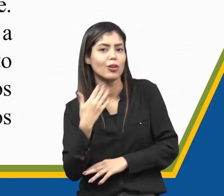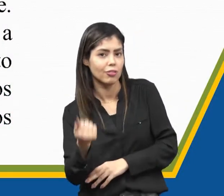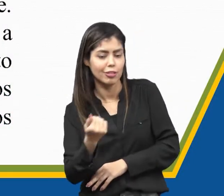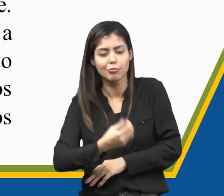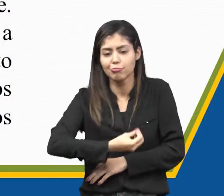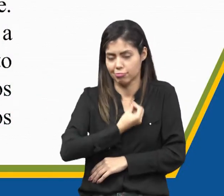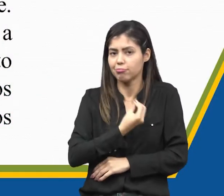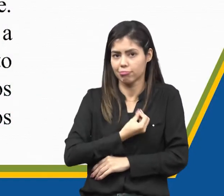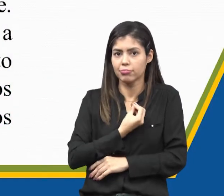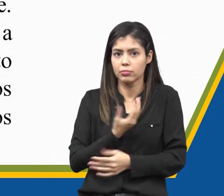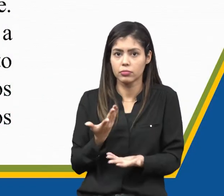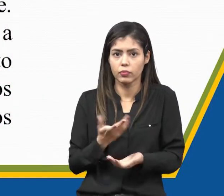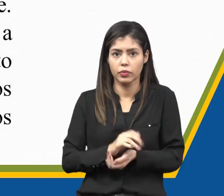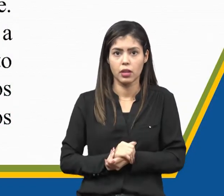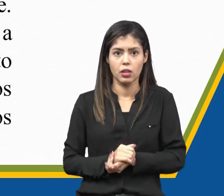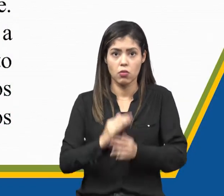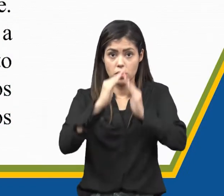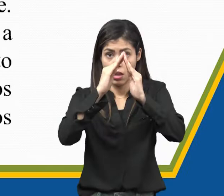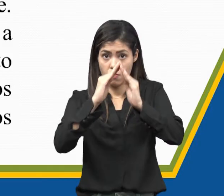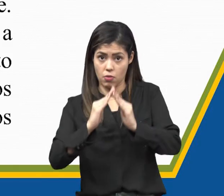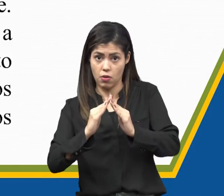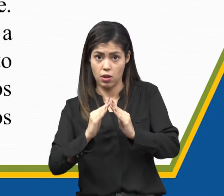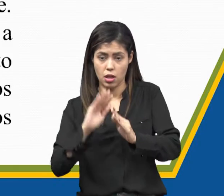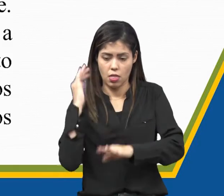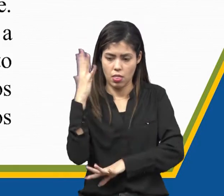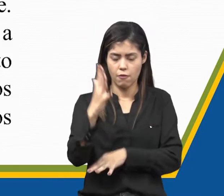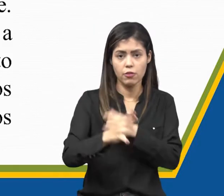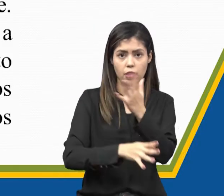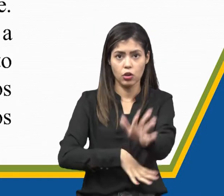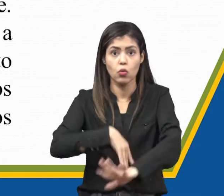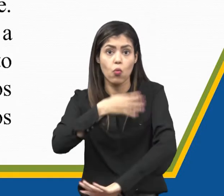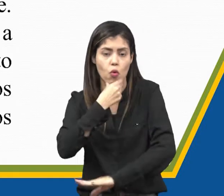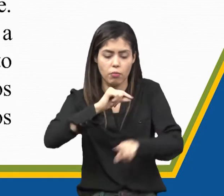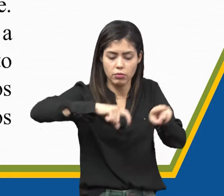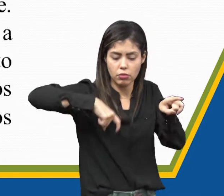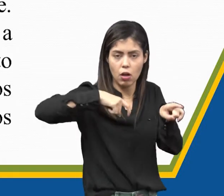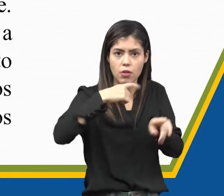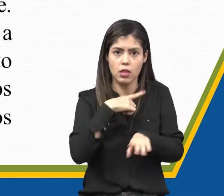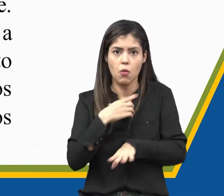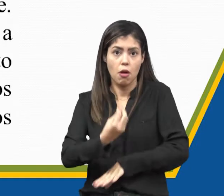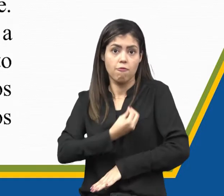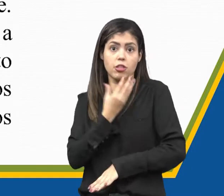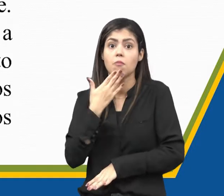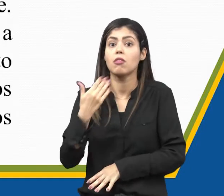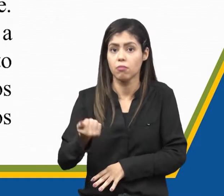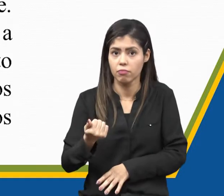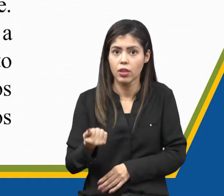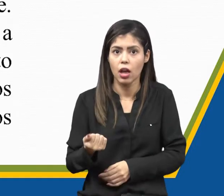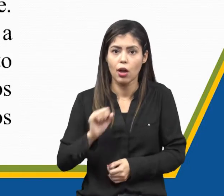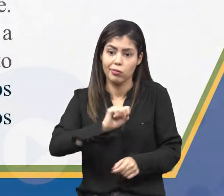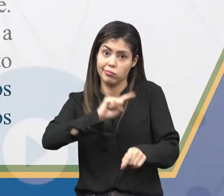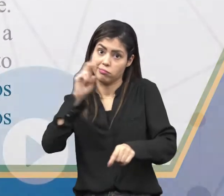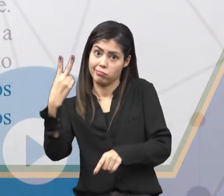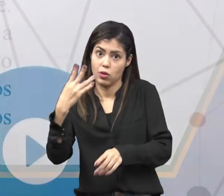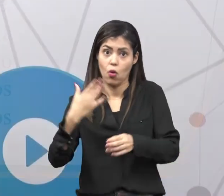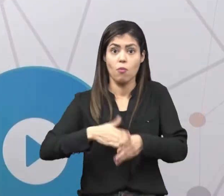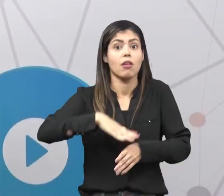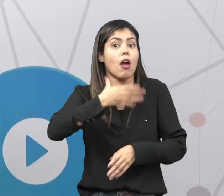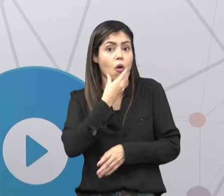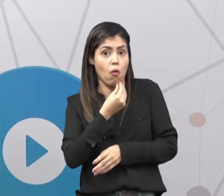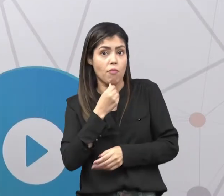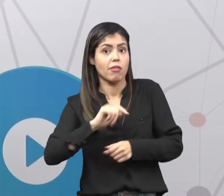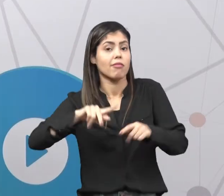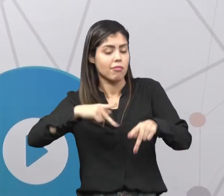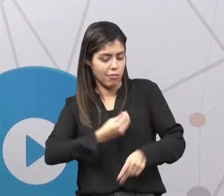qualidade de vida, né? Então, quem mora na floresta, no homem do campo, né, ele tem uma qualidade de vida melhor de quem vive na zona urbana,